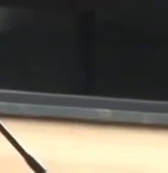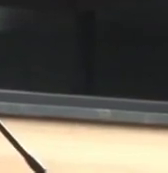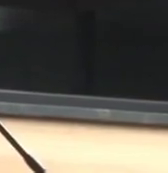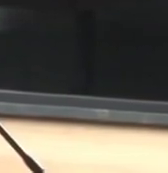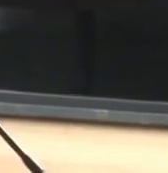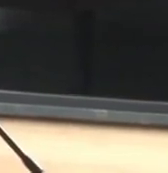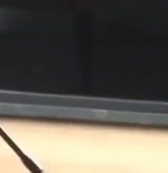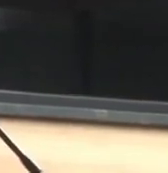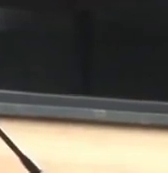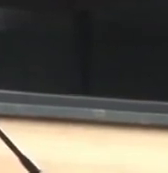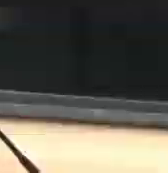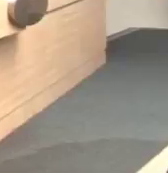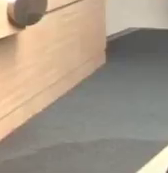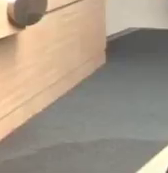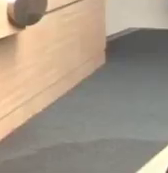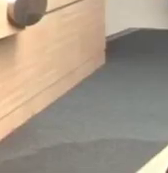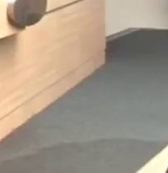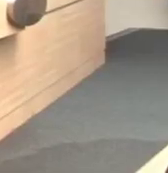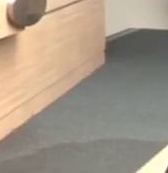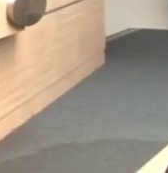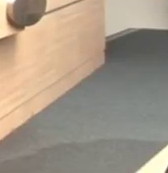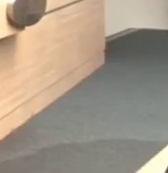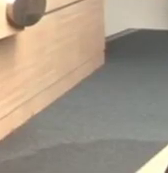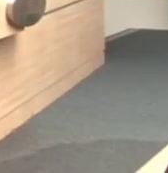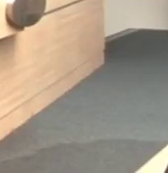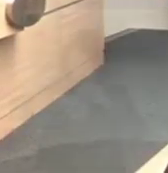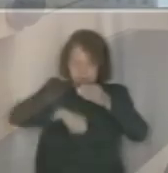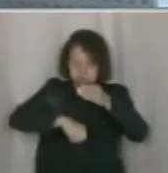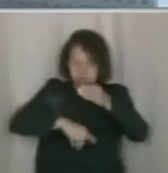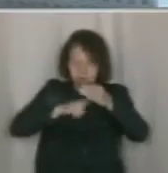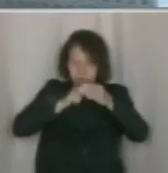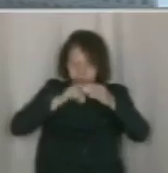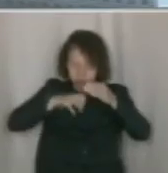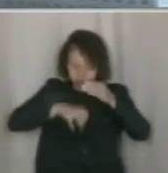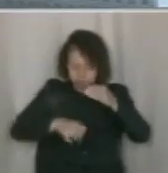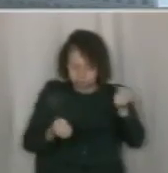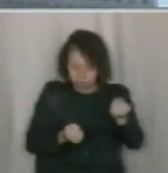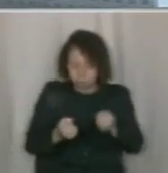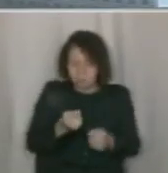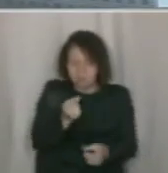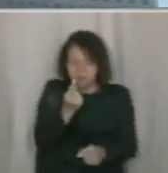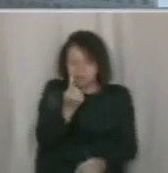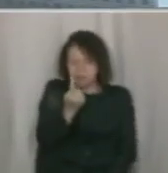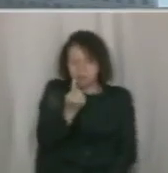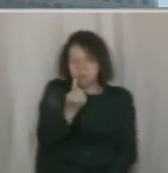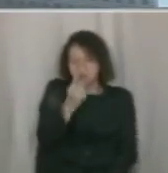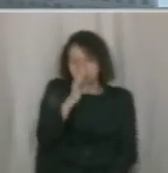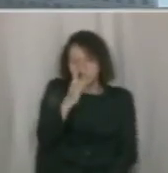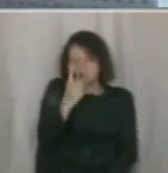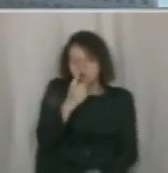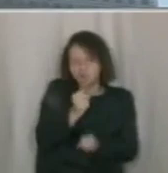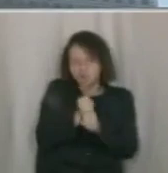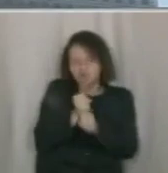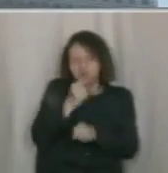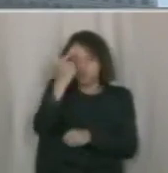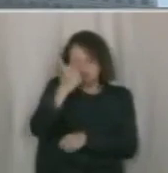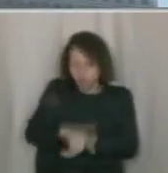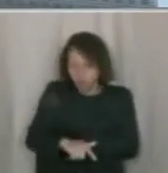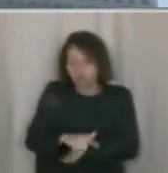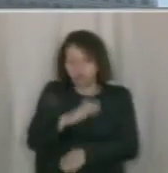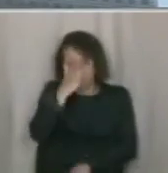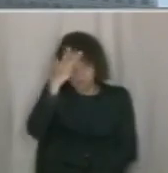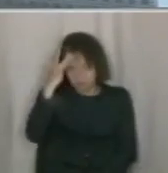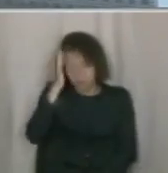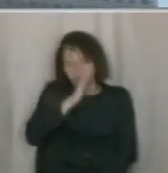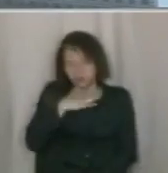pessoa no túnel Felipe Camarão, localizado no bairro do Jordão. Faz menos de um ano e mais uma pessoa foi vítima nessa